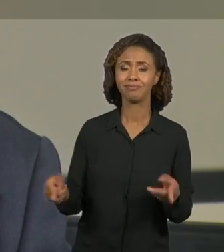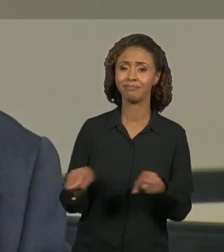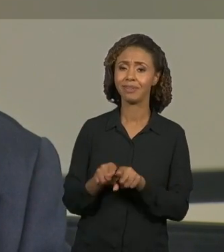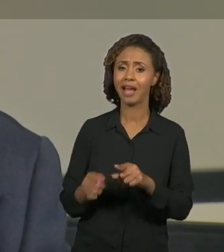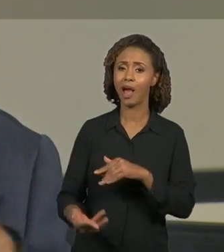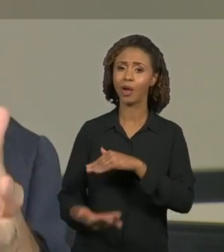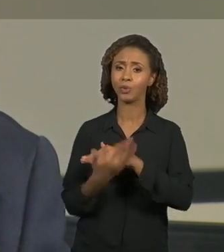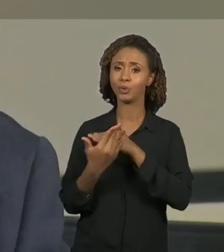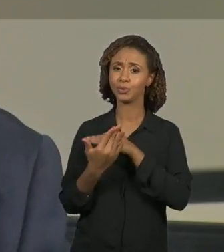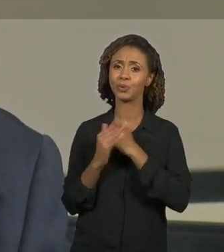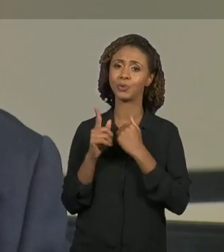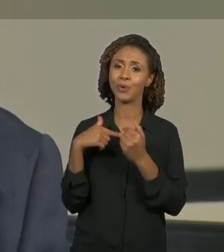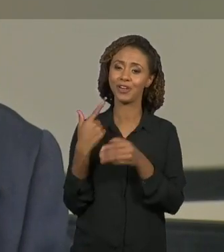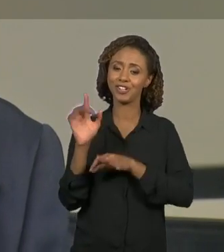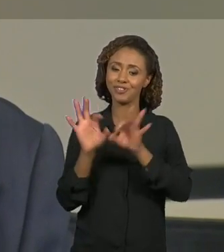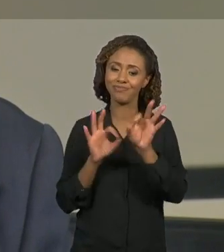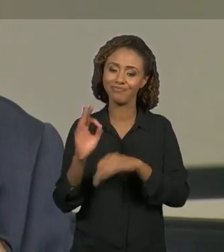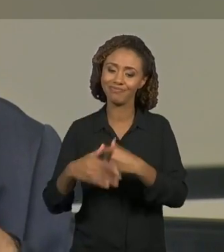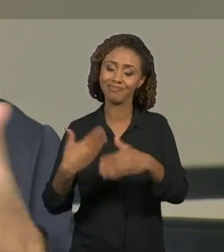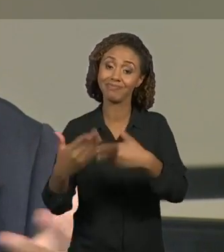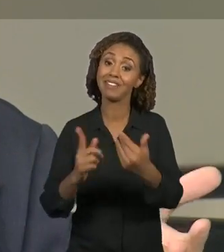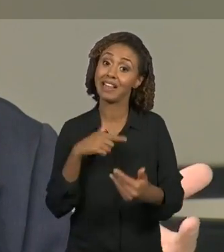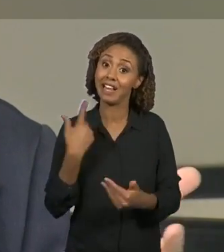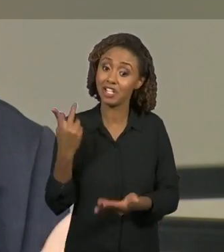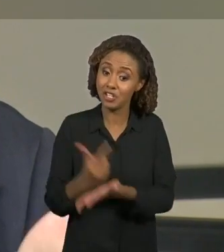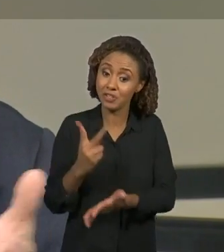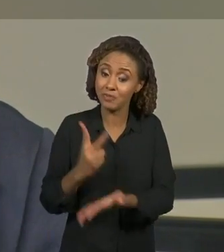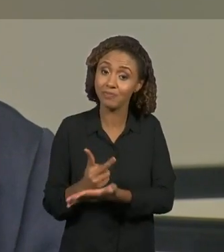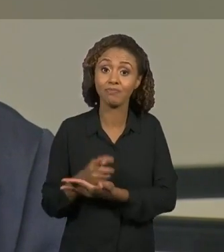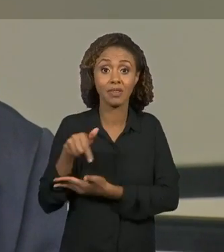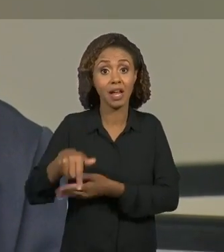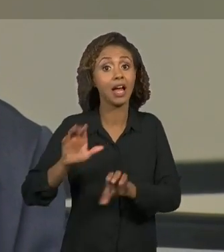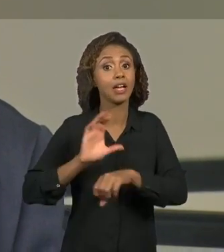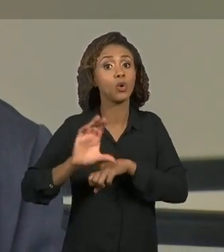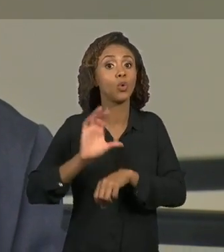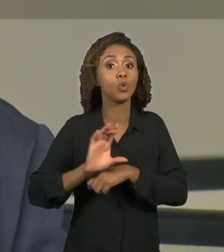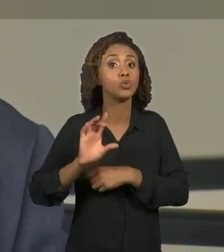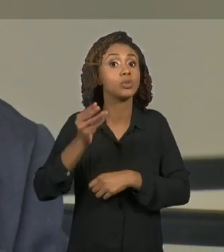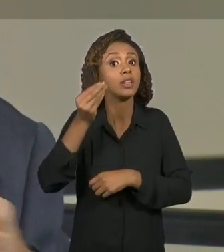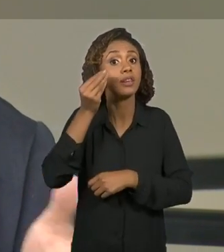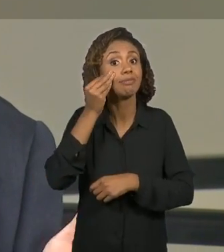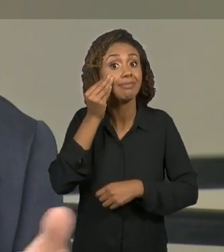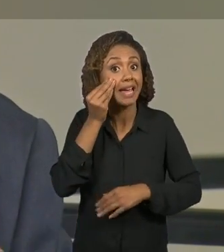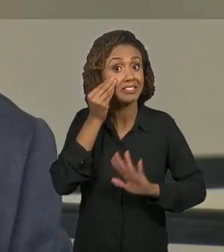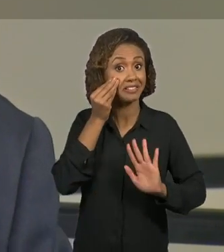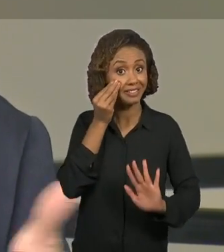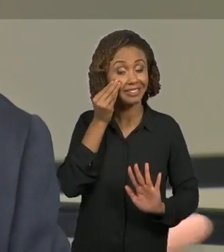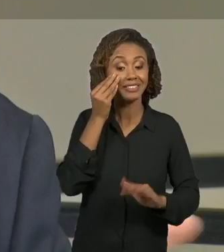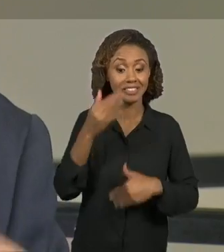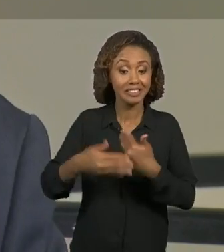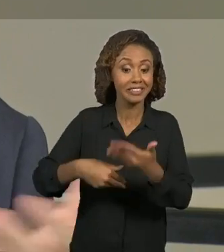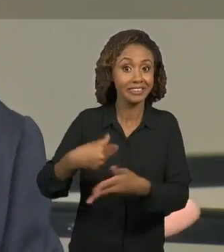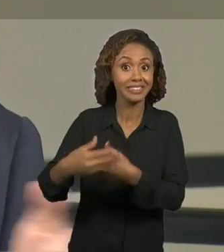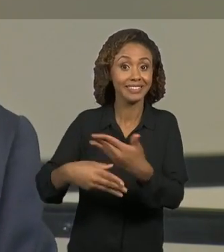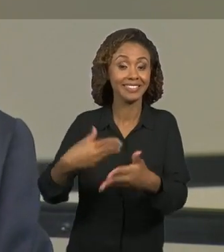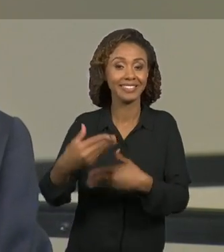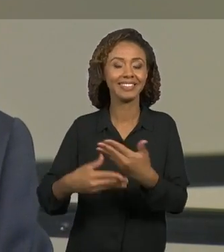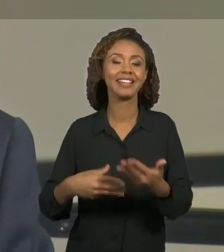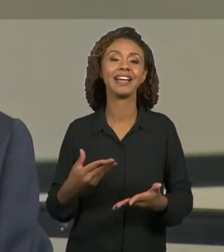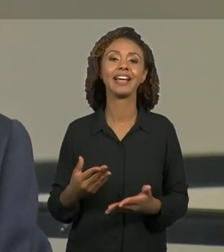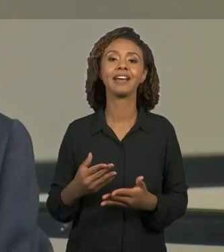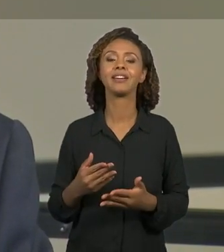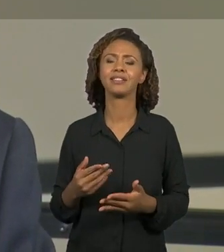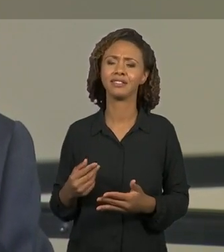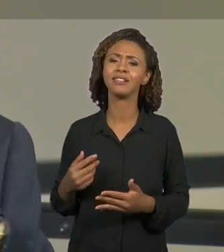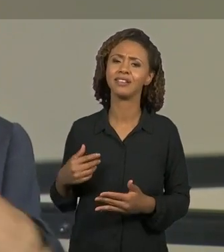esse esse processo aí vamos continuar trabalhando né é o curso é experimental né certamente ocorreram alguns